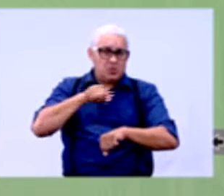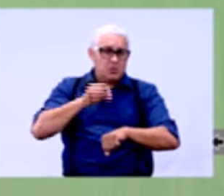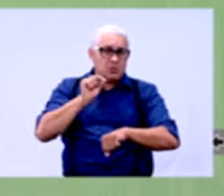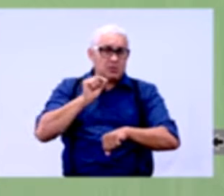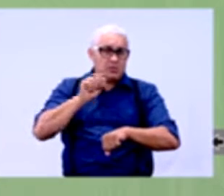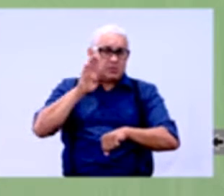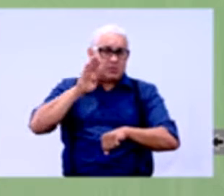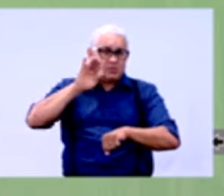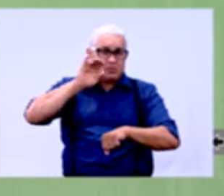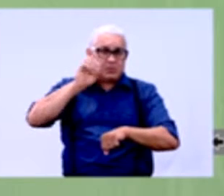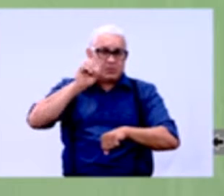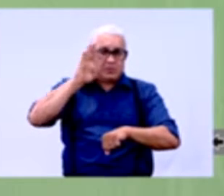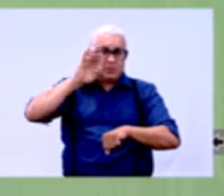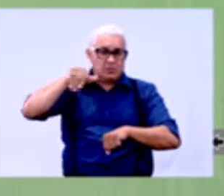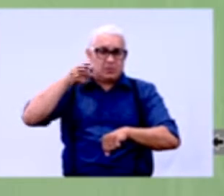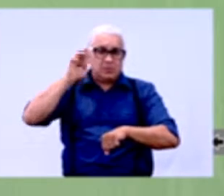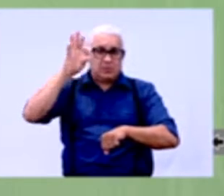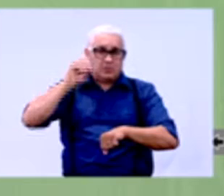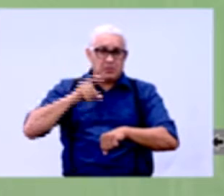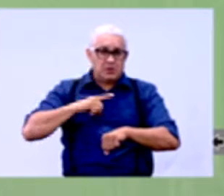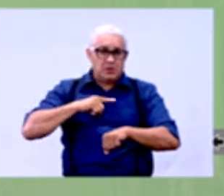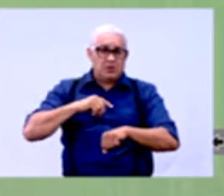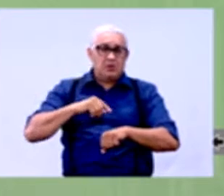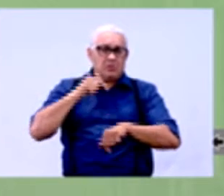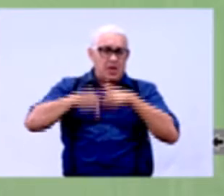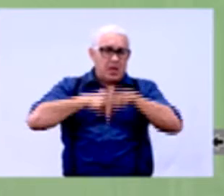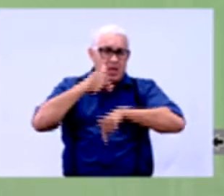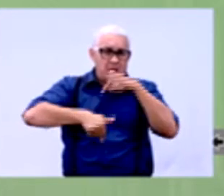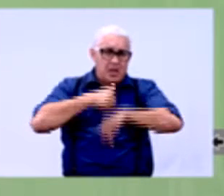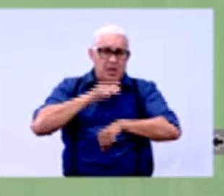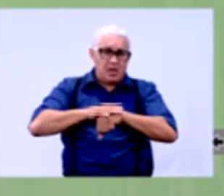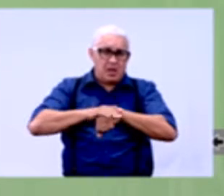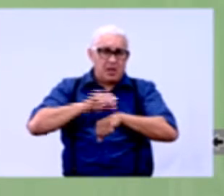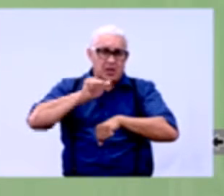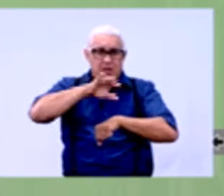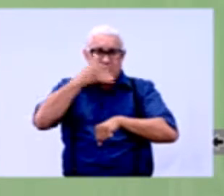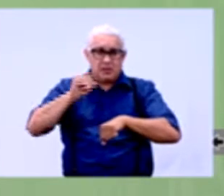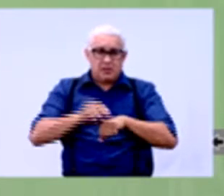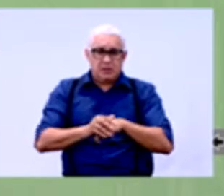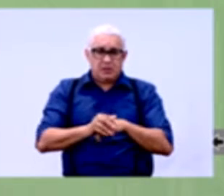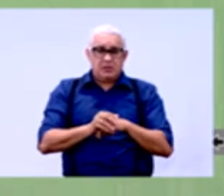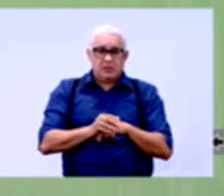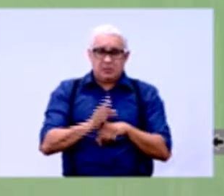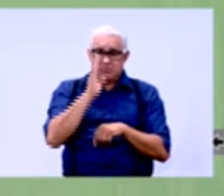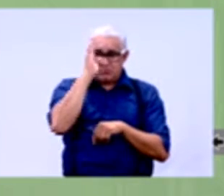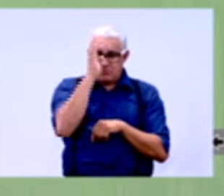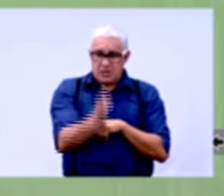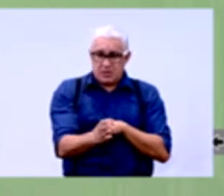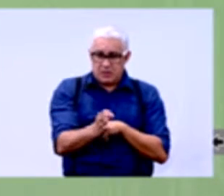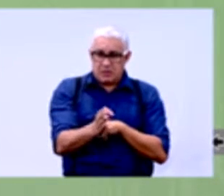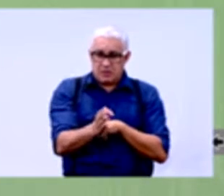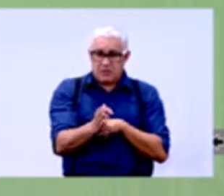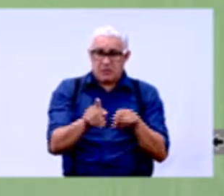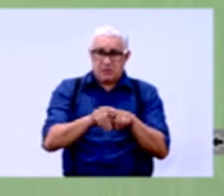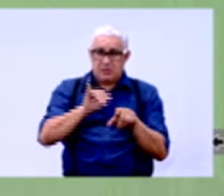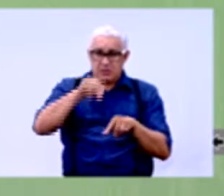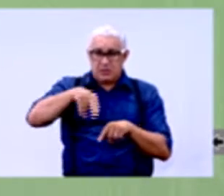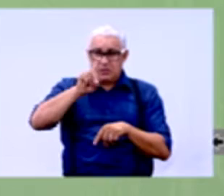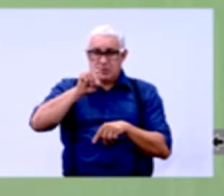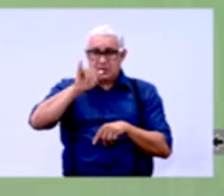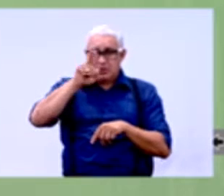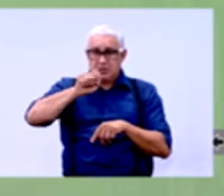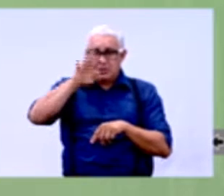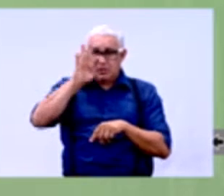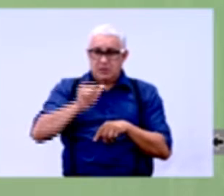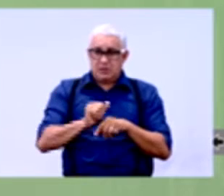um objeto está executando uma ação, quer diretamente, quer indiretamente.